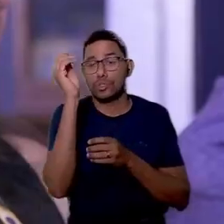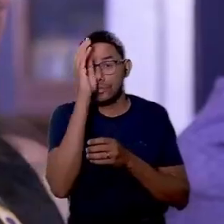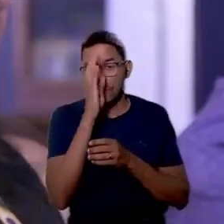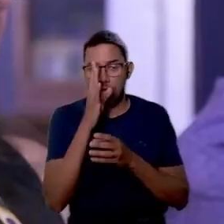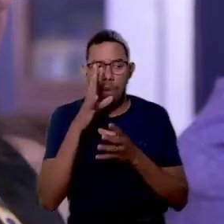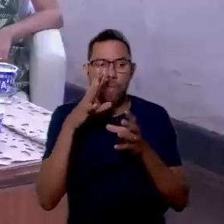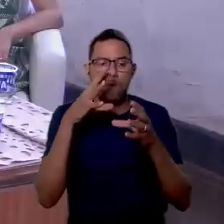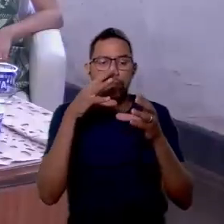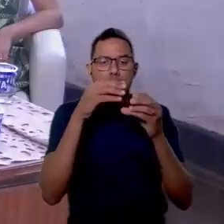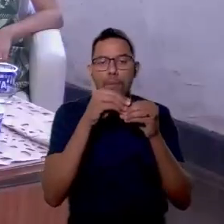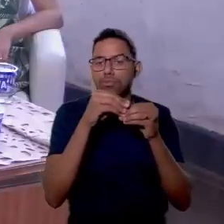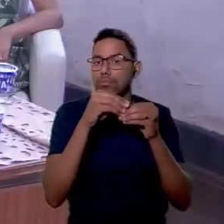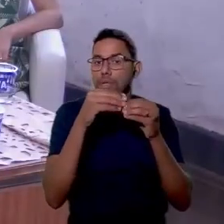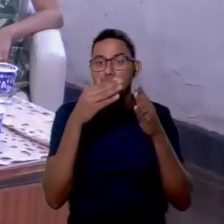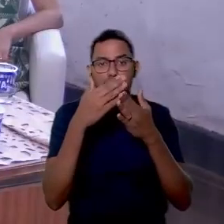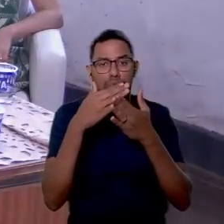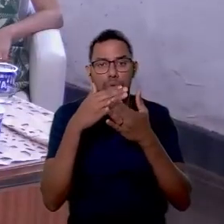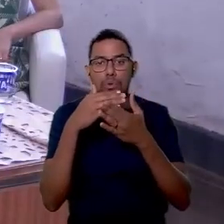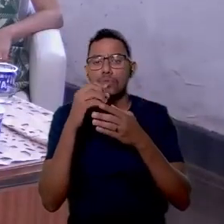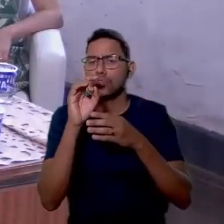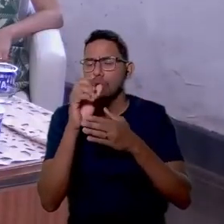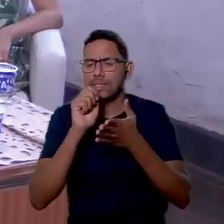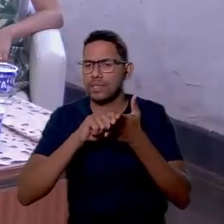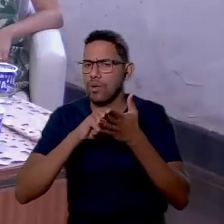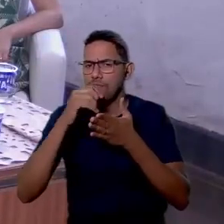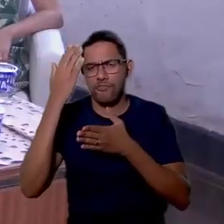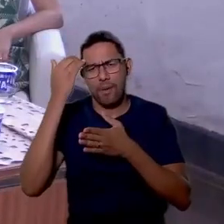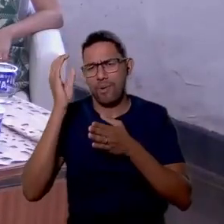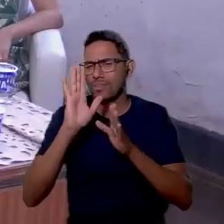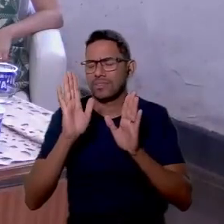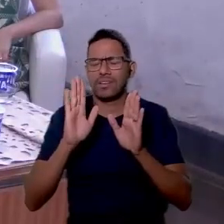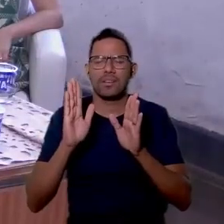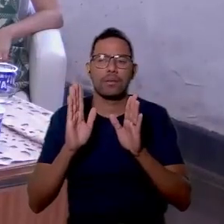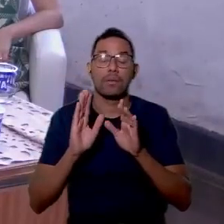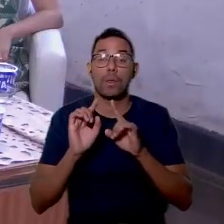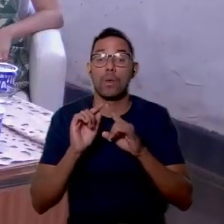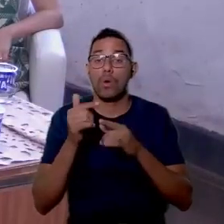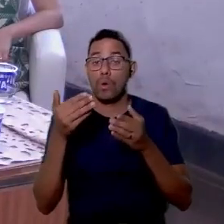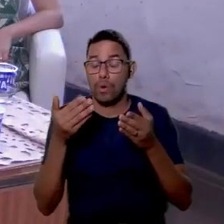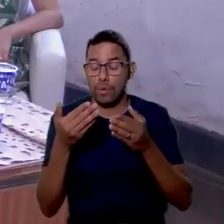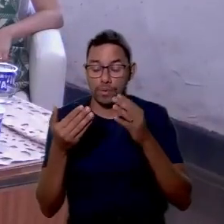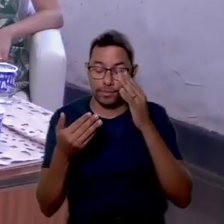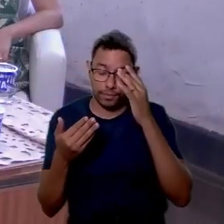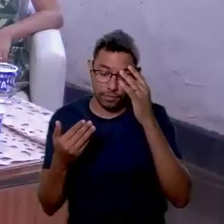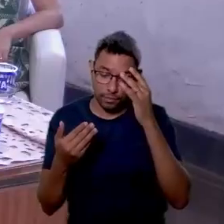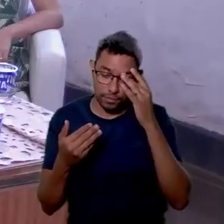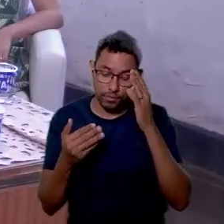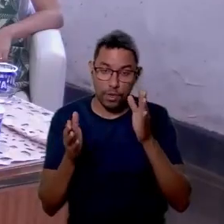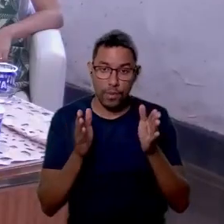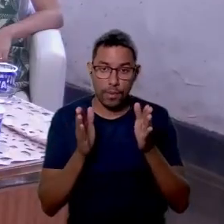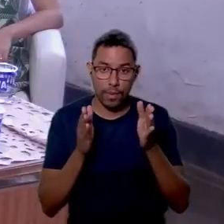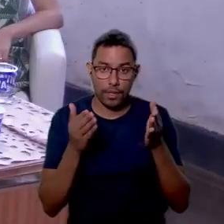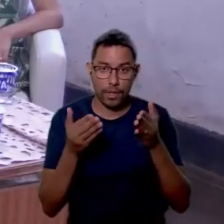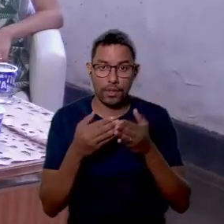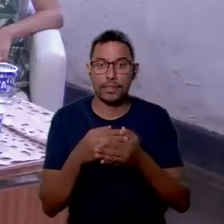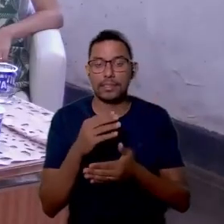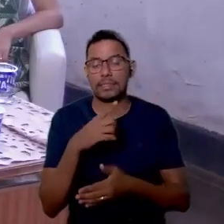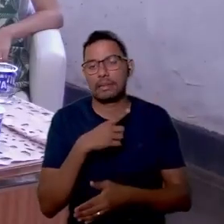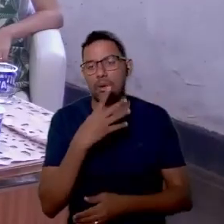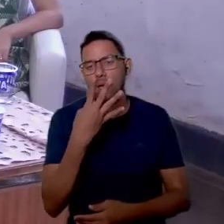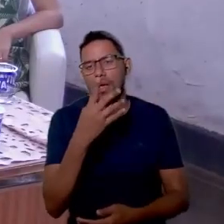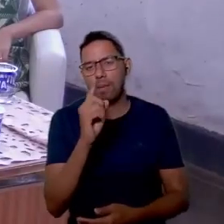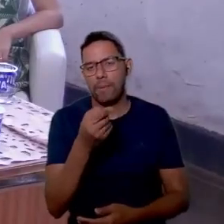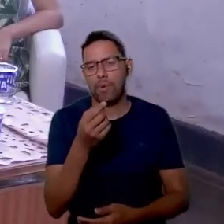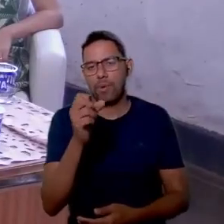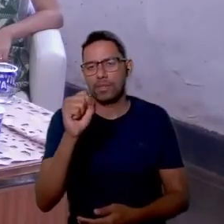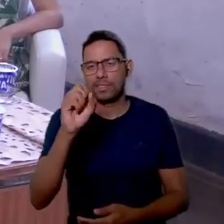e que não era só escritores famosos que estavam tendo acesso, porque hoje, neste momento, nós temos